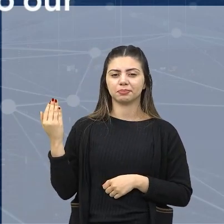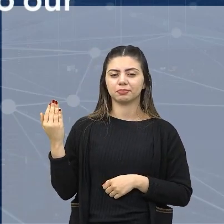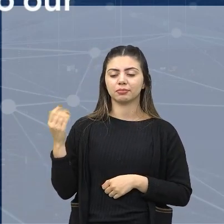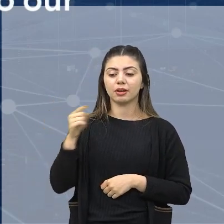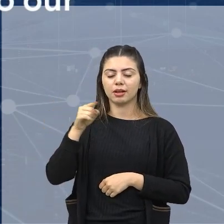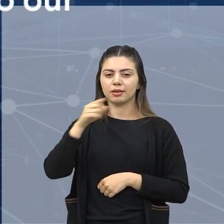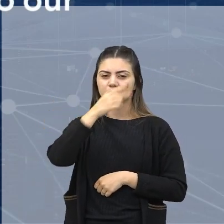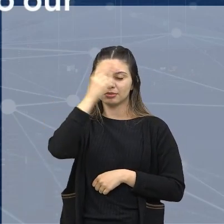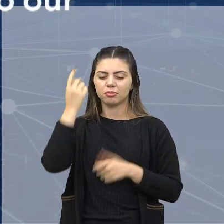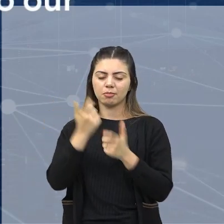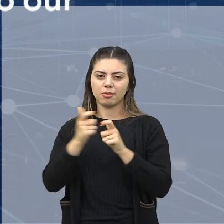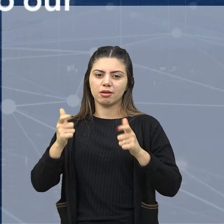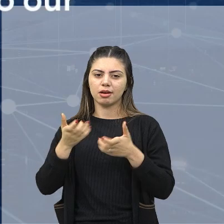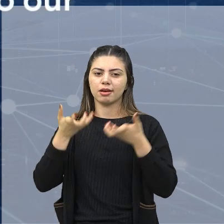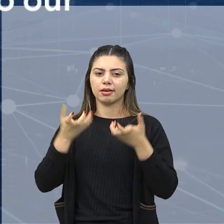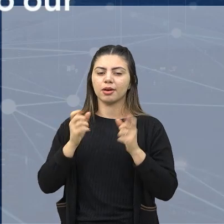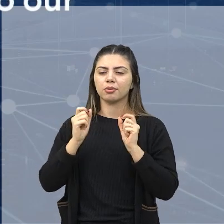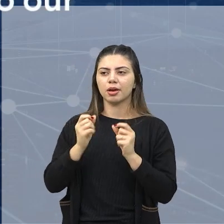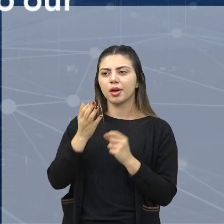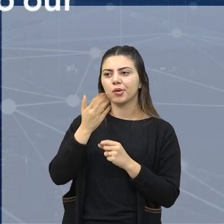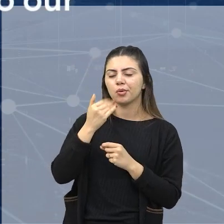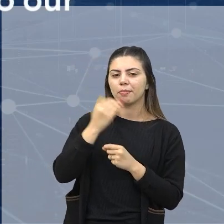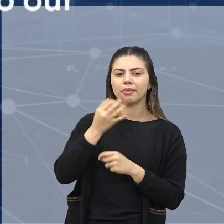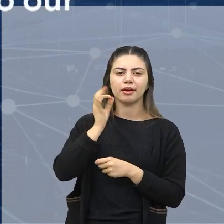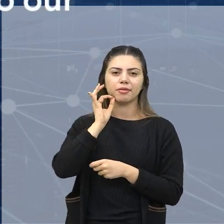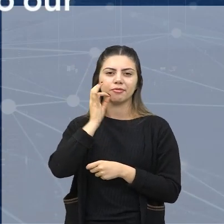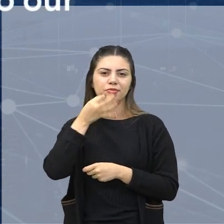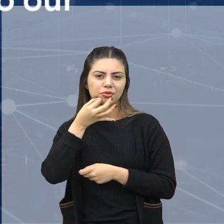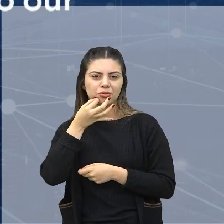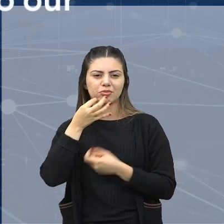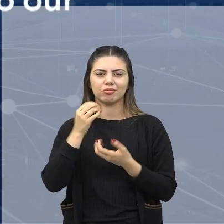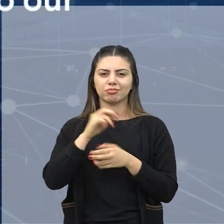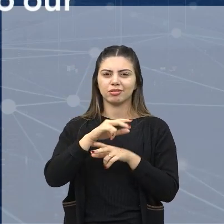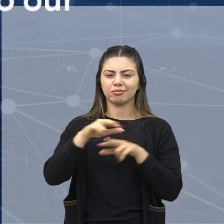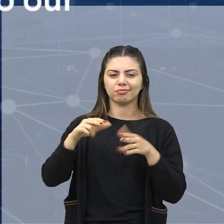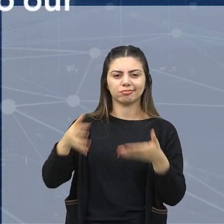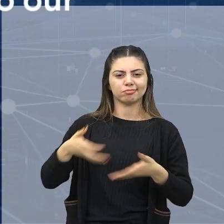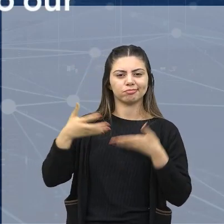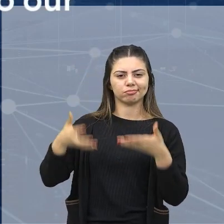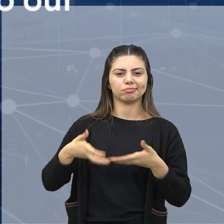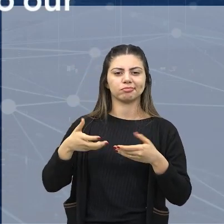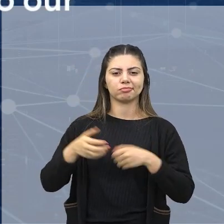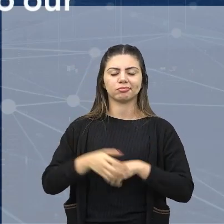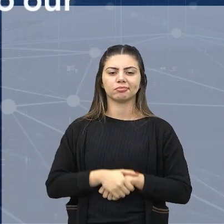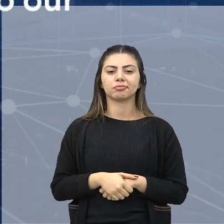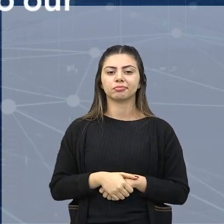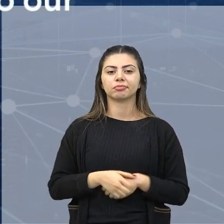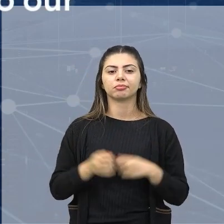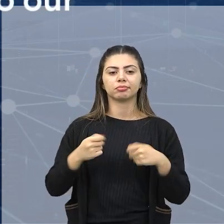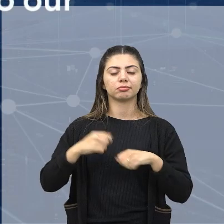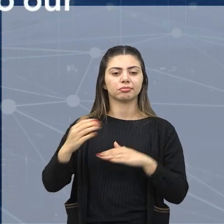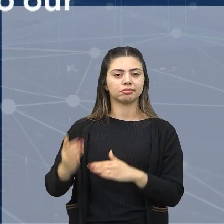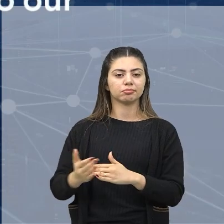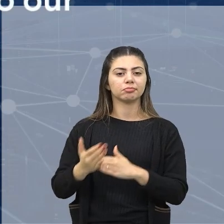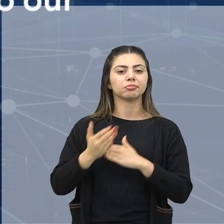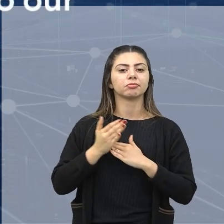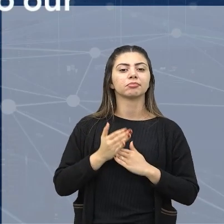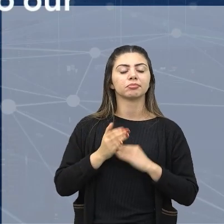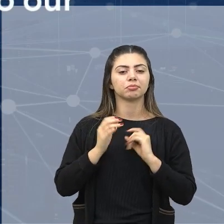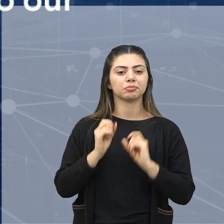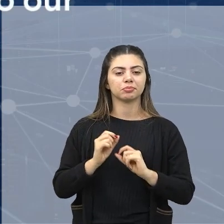vegetais, né, novos, e que muitos utensílios vão nos ajudar e reduce